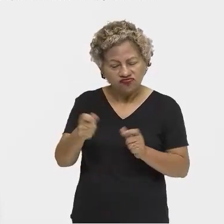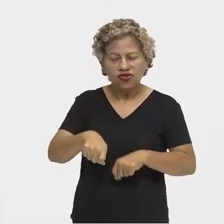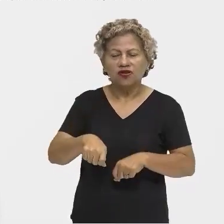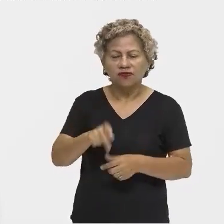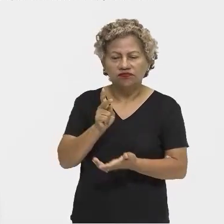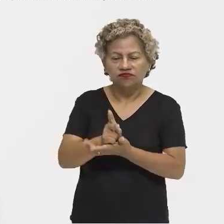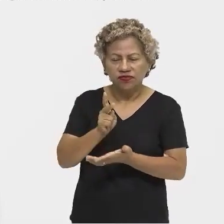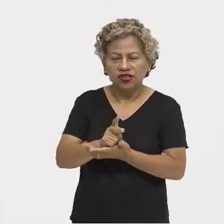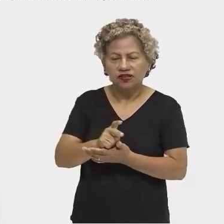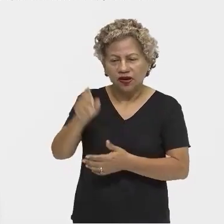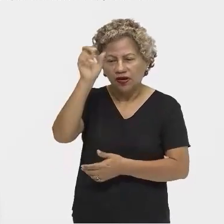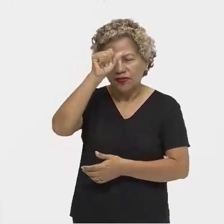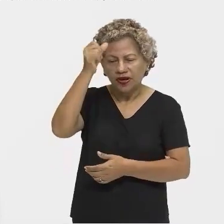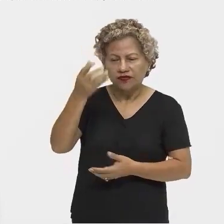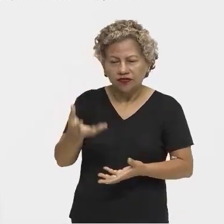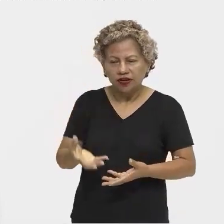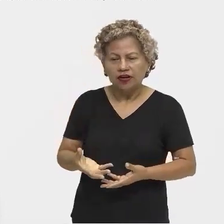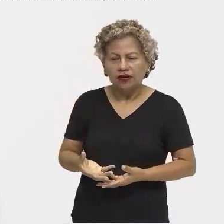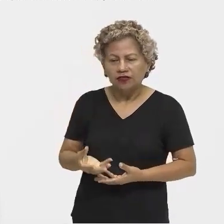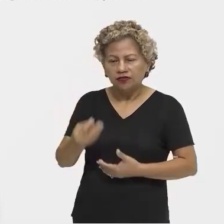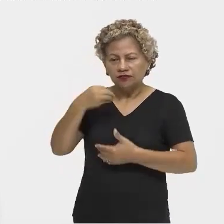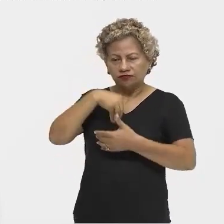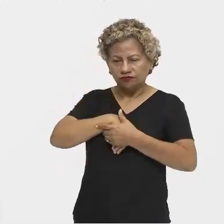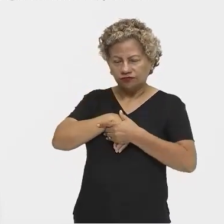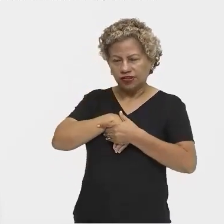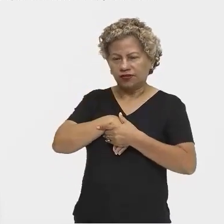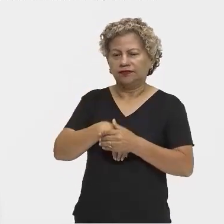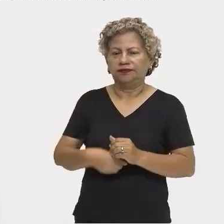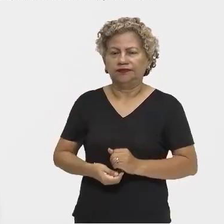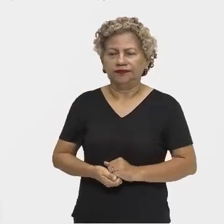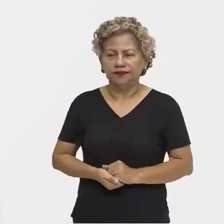a sua vida. Ele pode lhe tornar quem